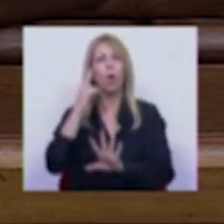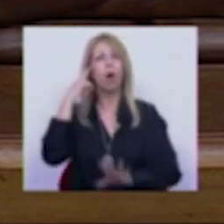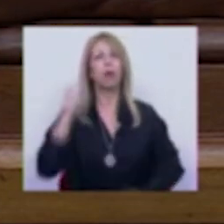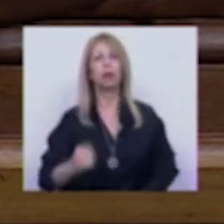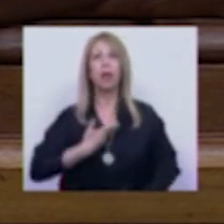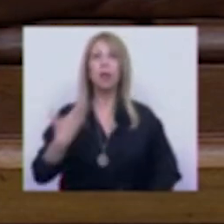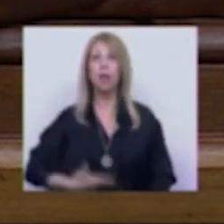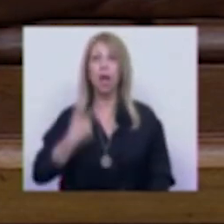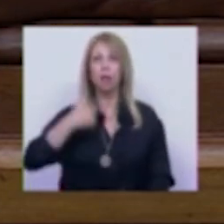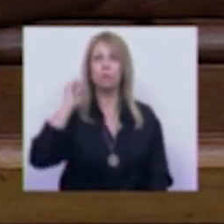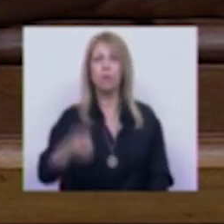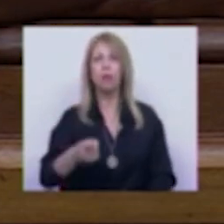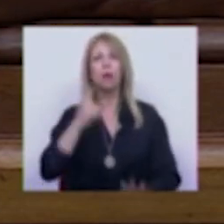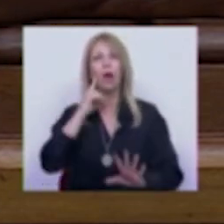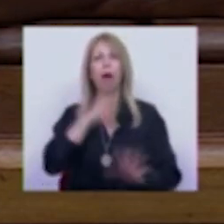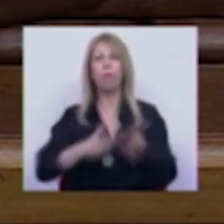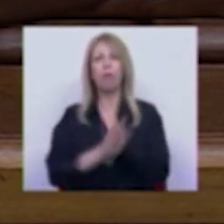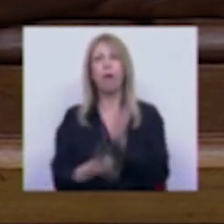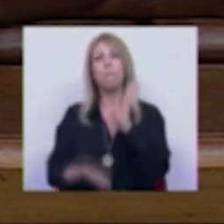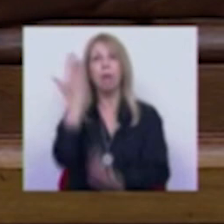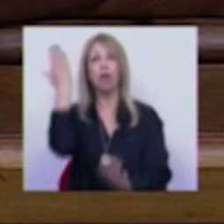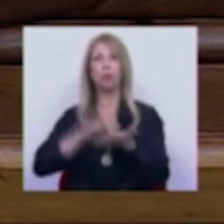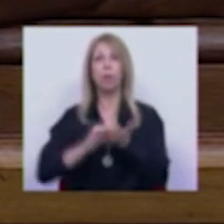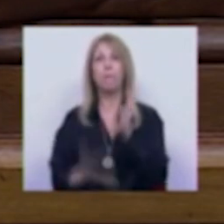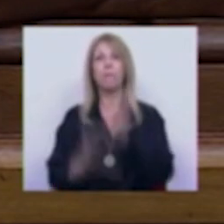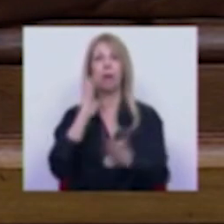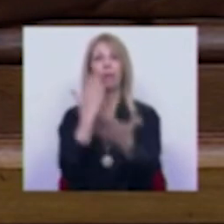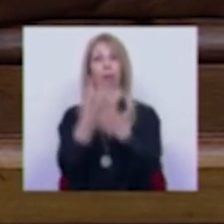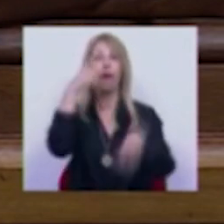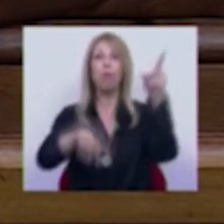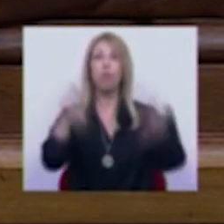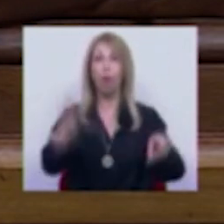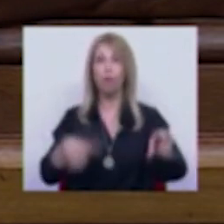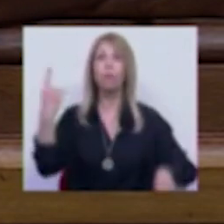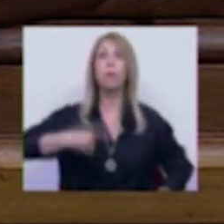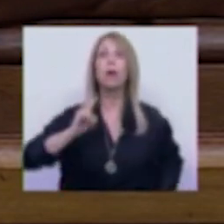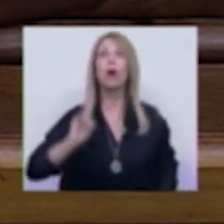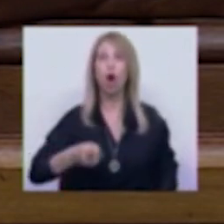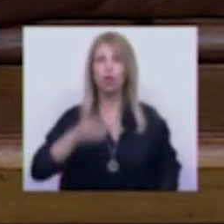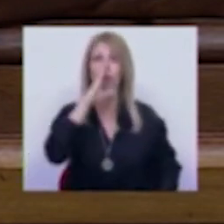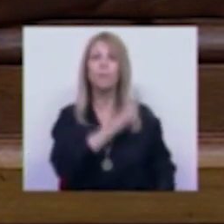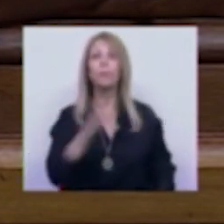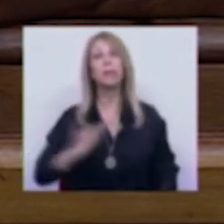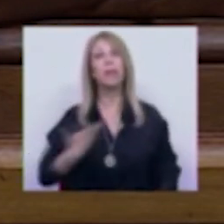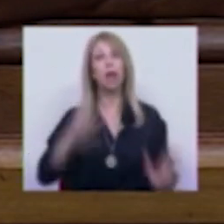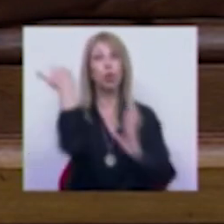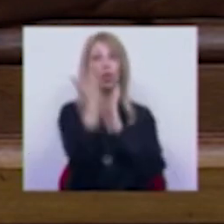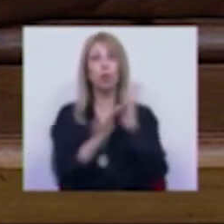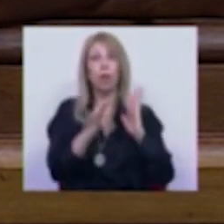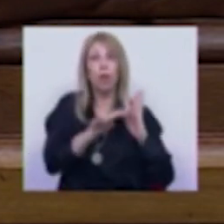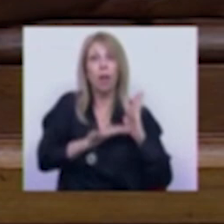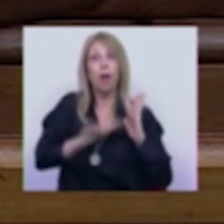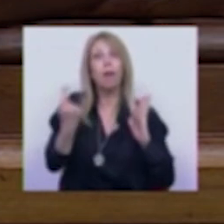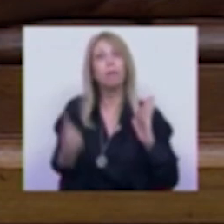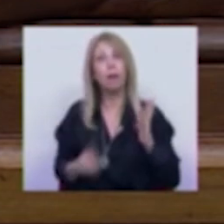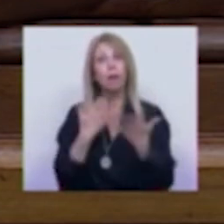exploração e empobrecimento aos trabalhadores e ao povo. O que se impõe é concretizar os direitos que a Constituição inscreve e que